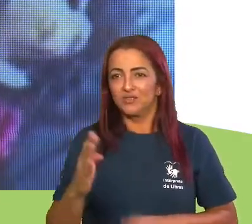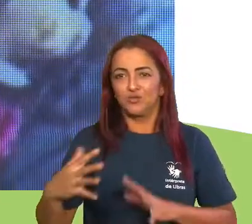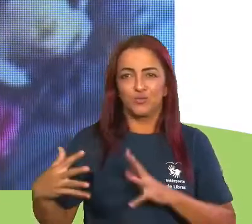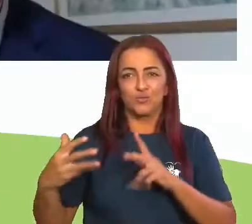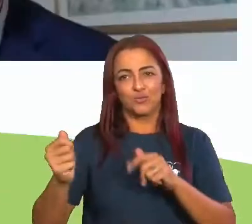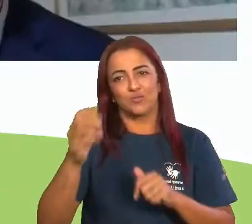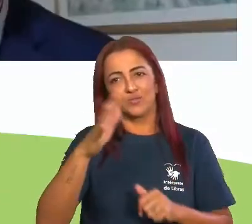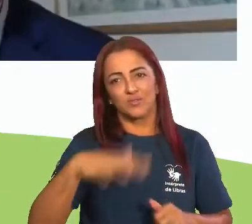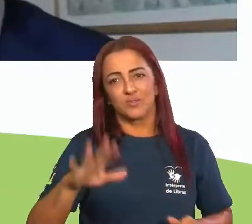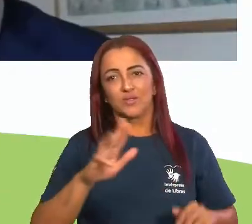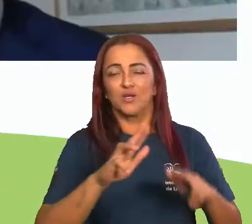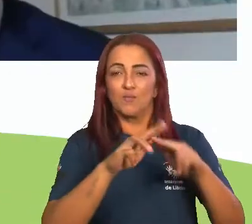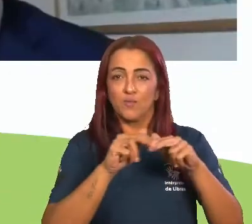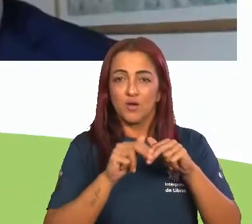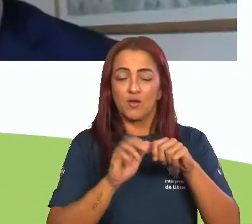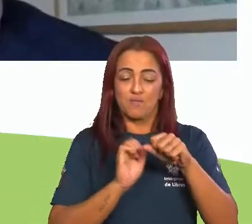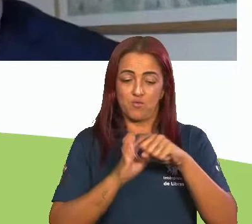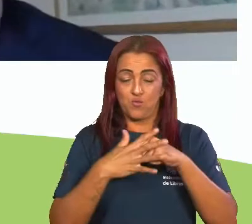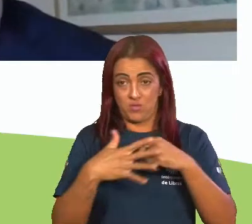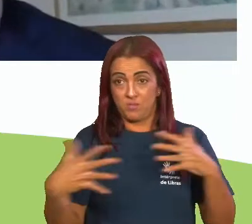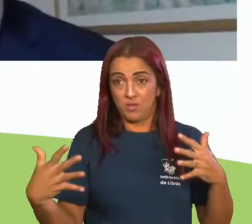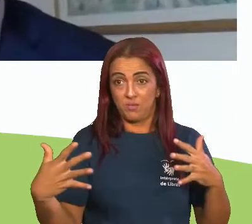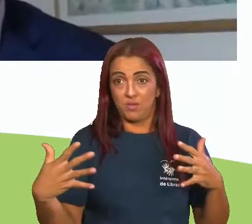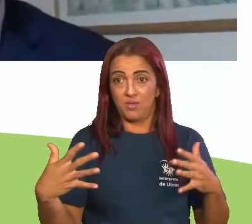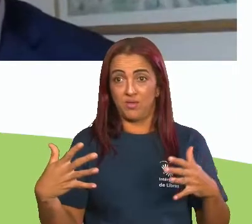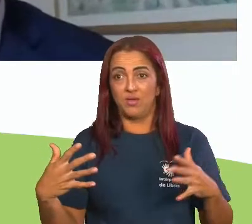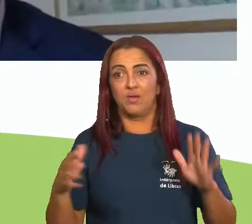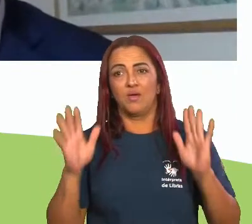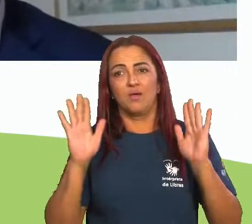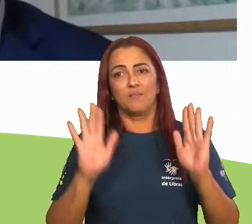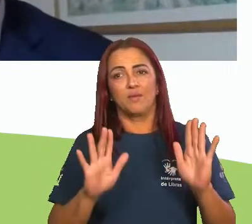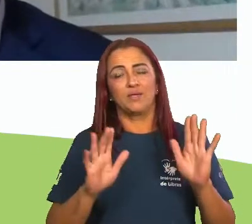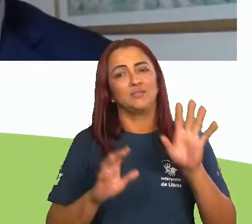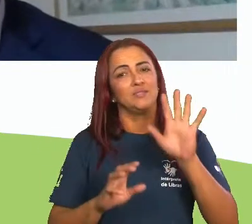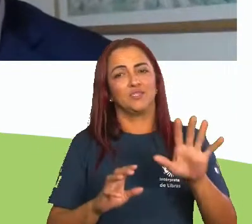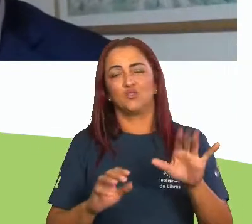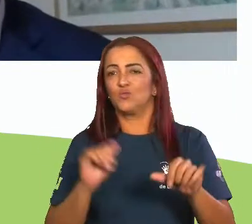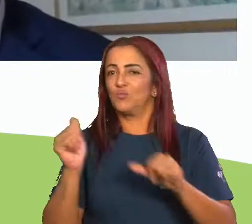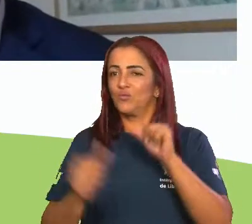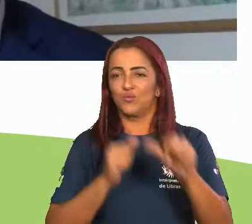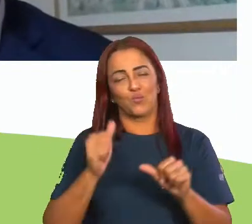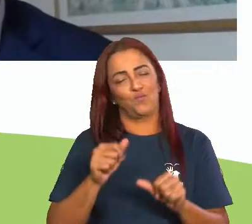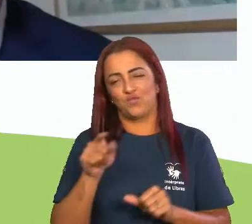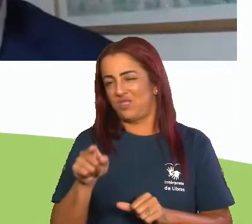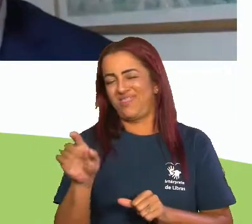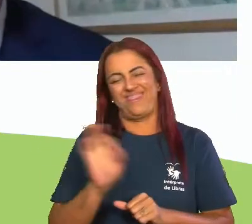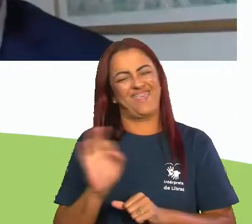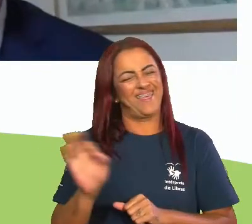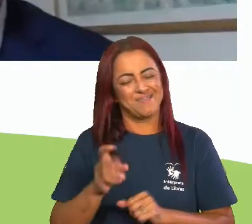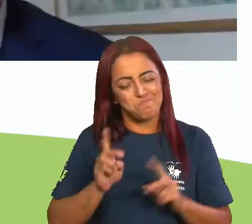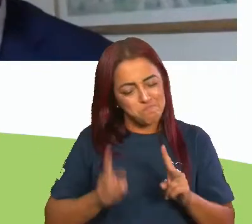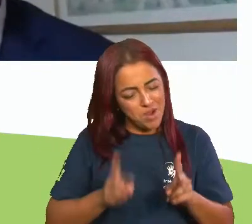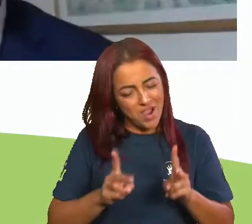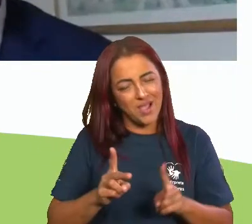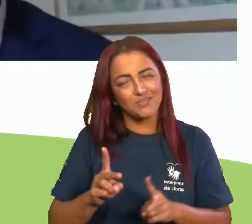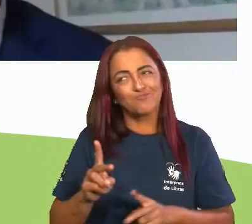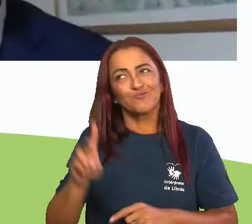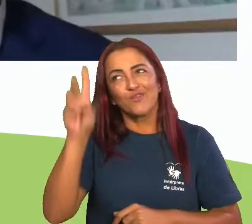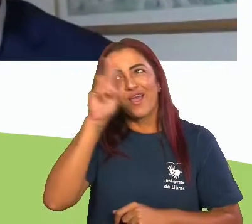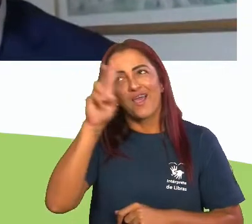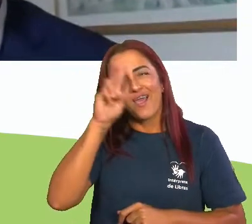inteiro e fora por conta da pandemia, mas isso não mudou nada em você. Você continua aquele